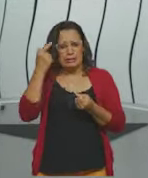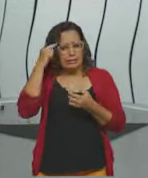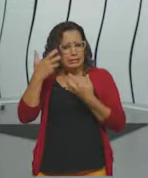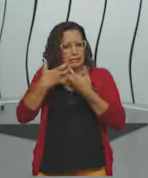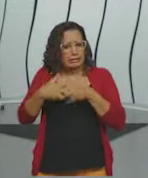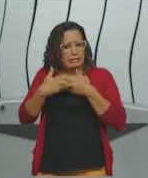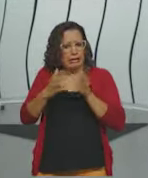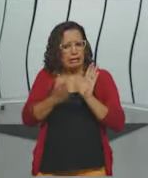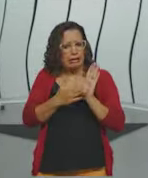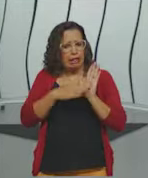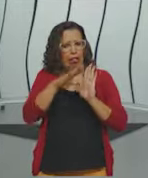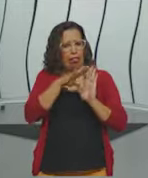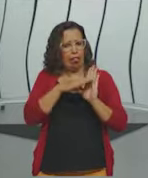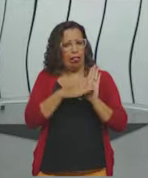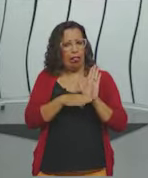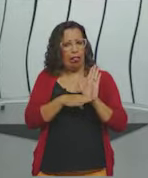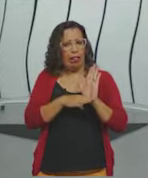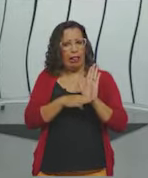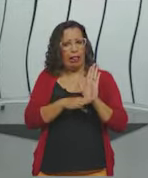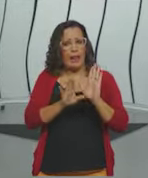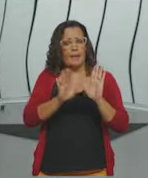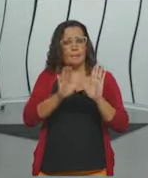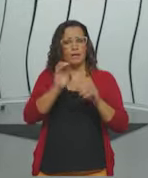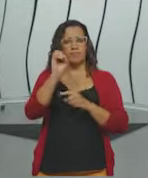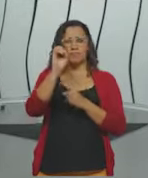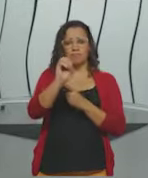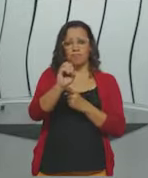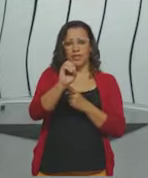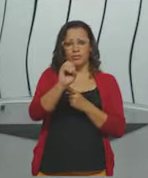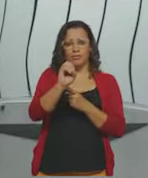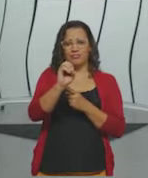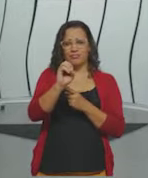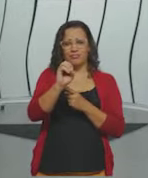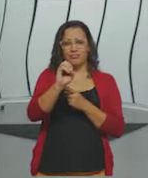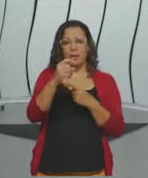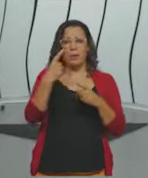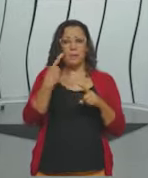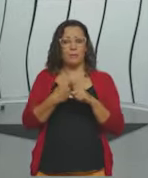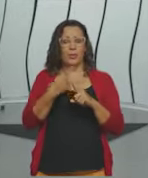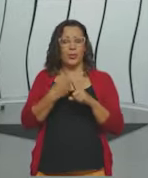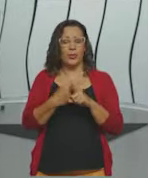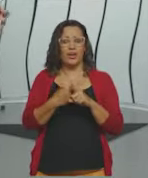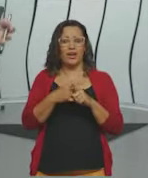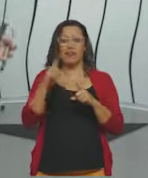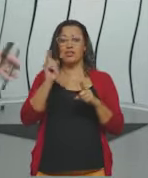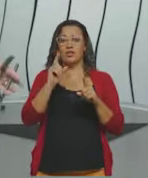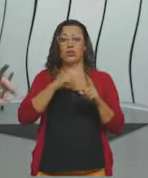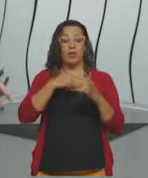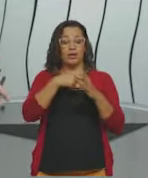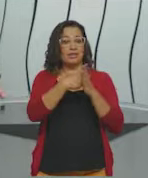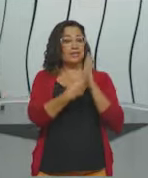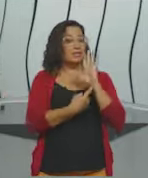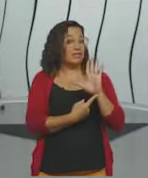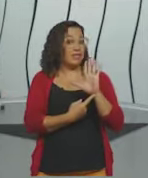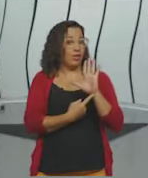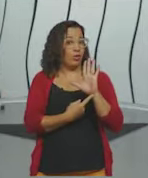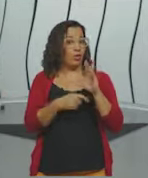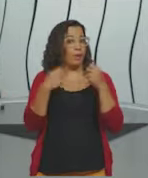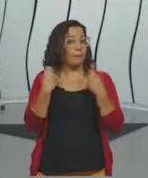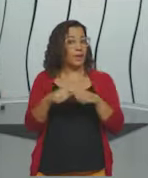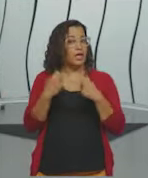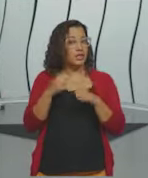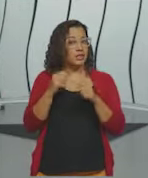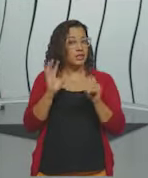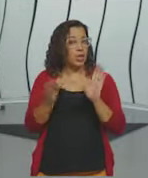de proposta, mas tira 0 na competência 5, justamente pelo fato de não ter os 5 componentes.